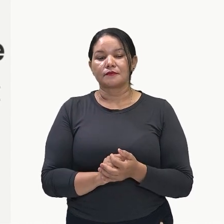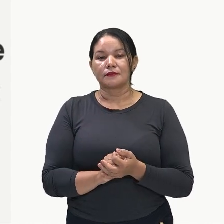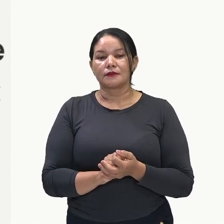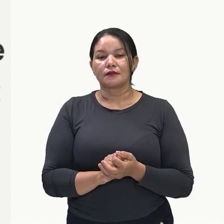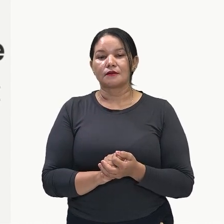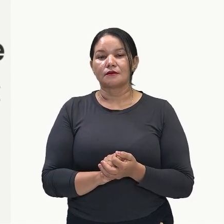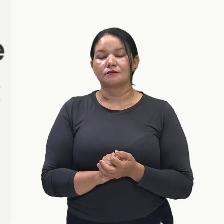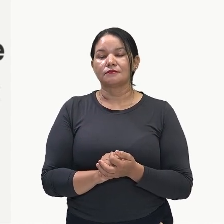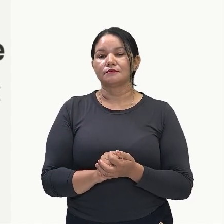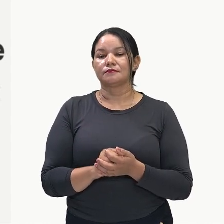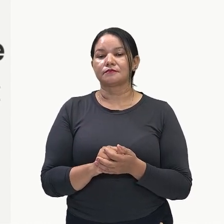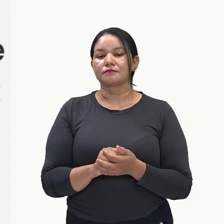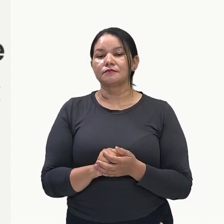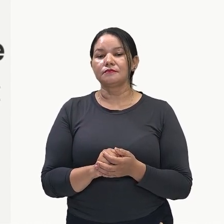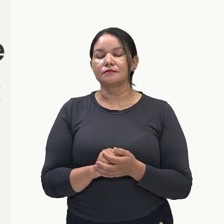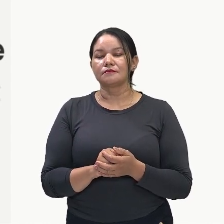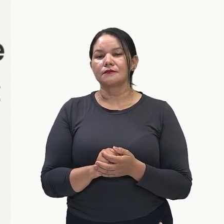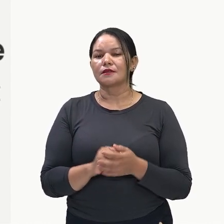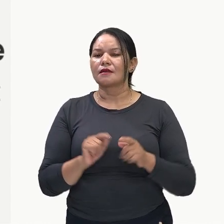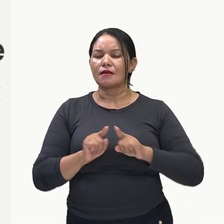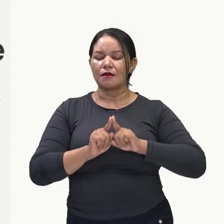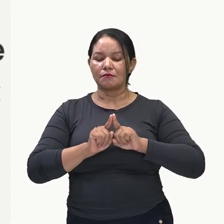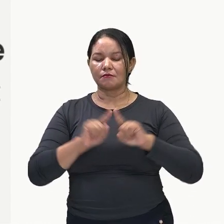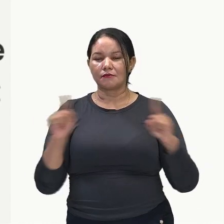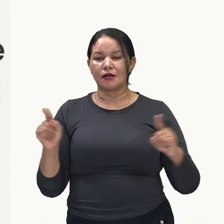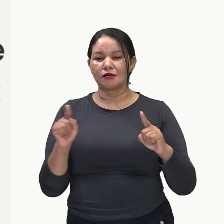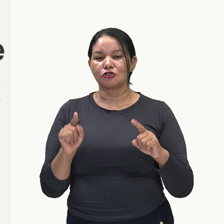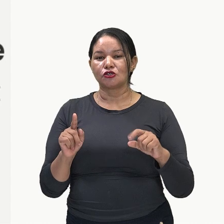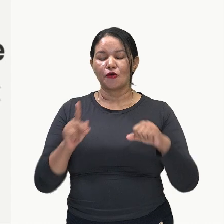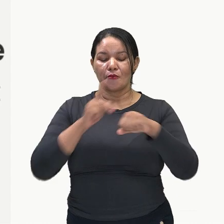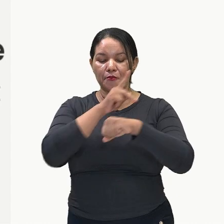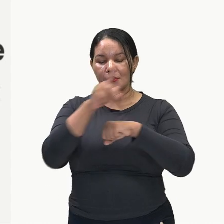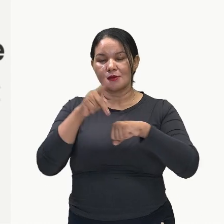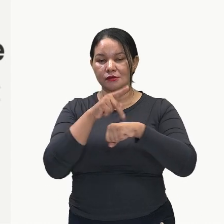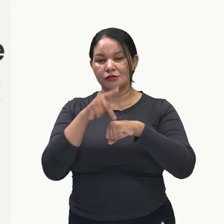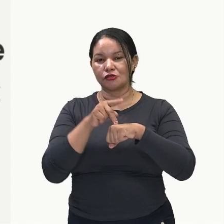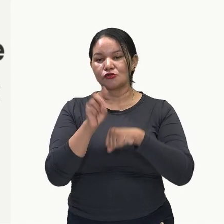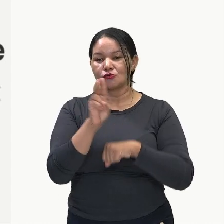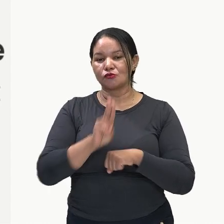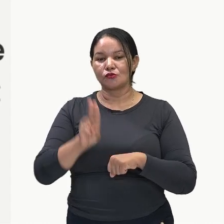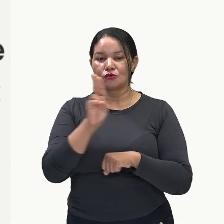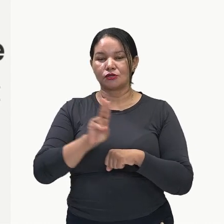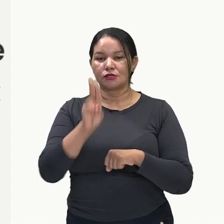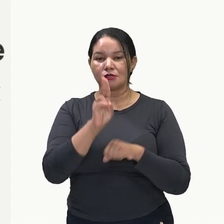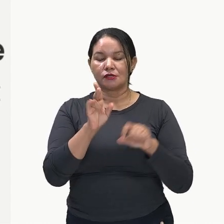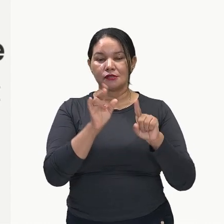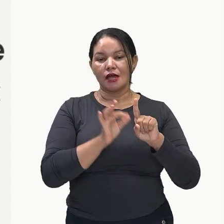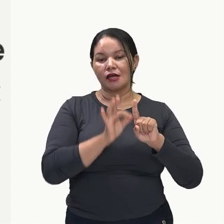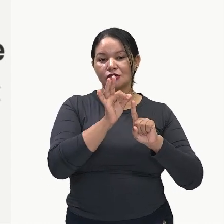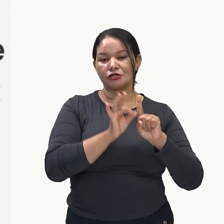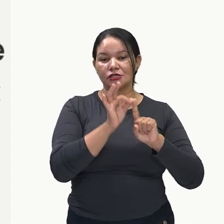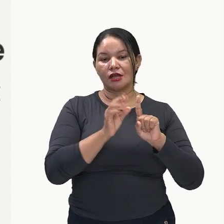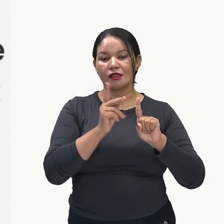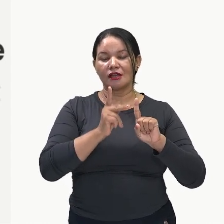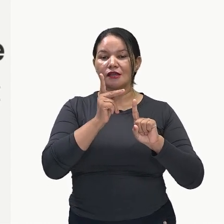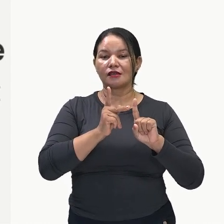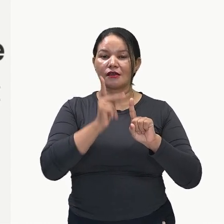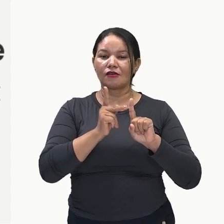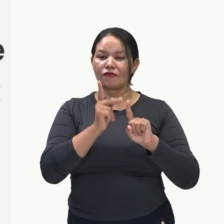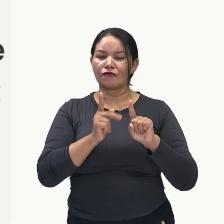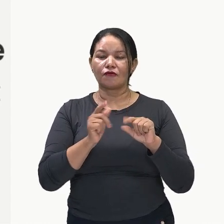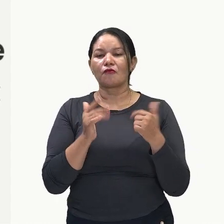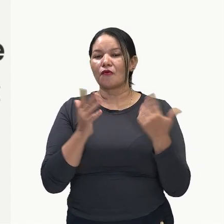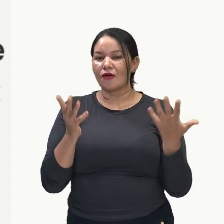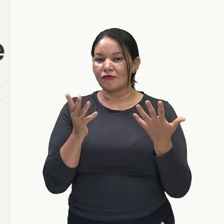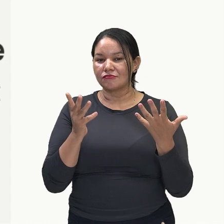Professora, em qual país é utilizado a escala Kelvin? Em